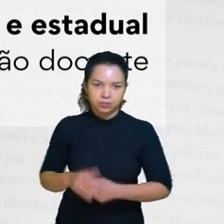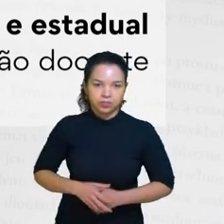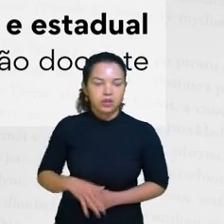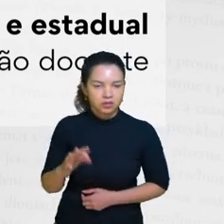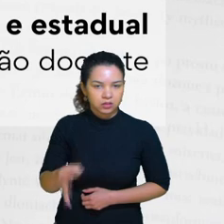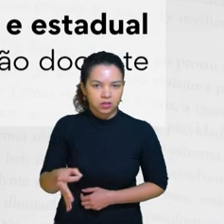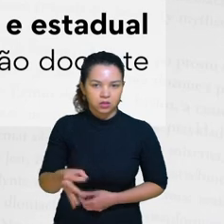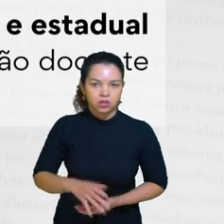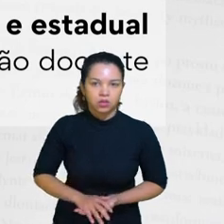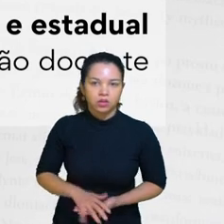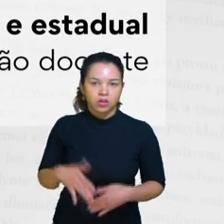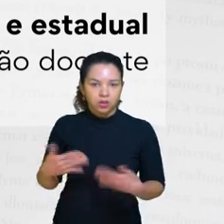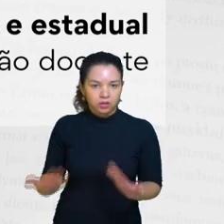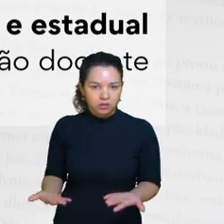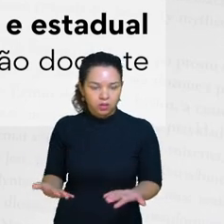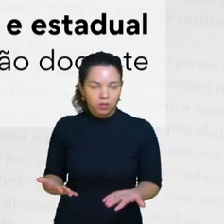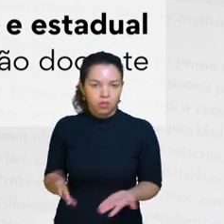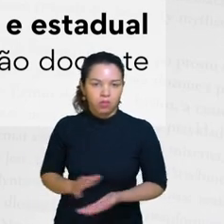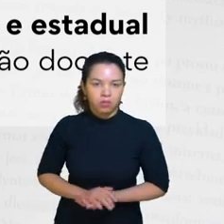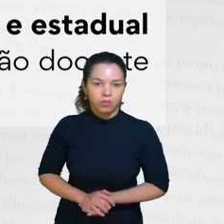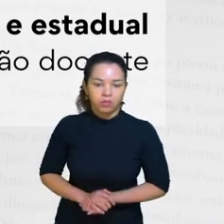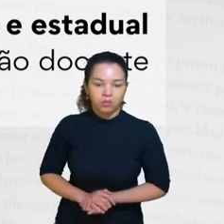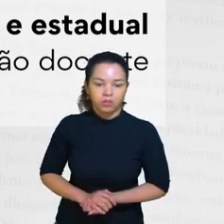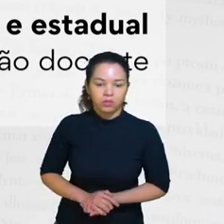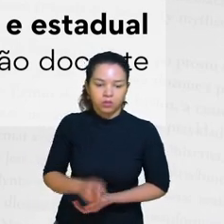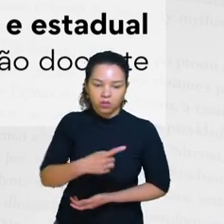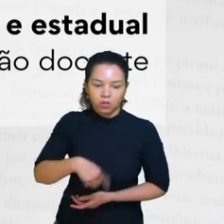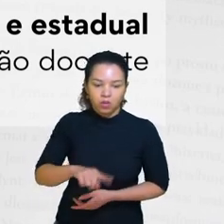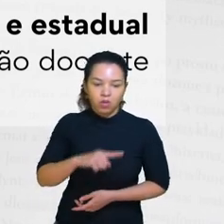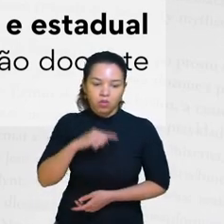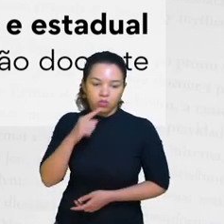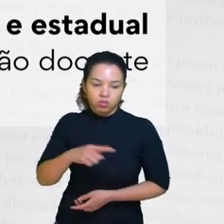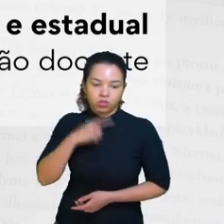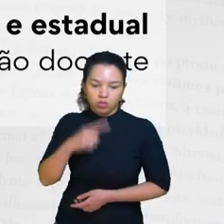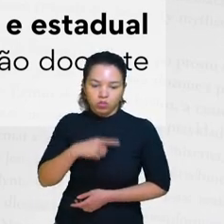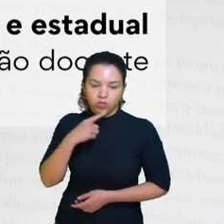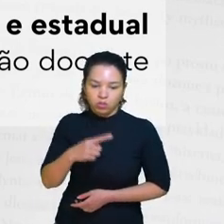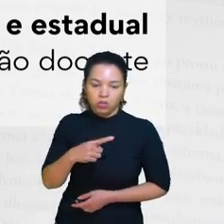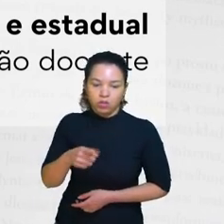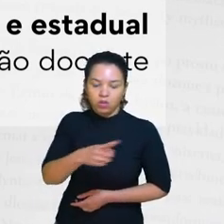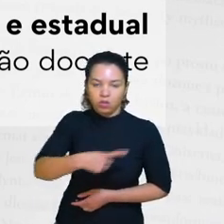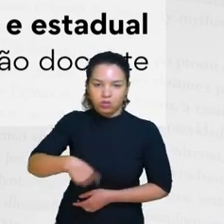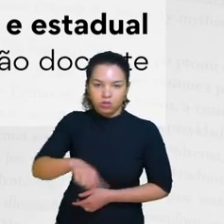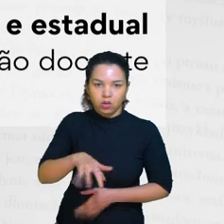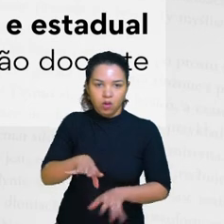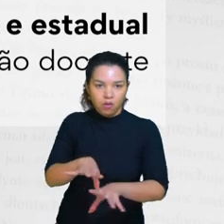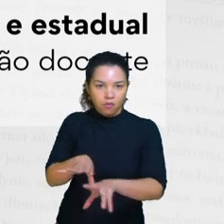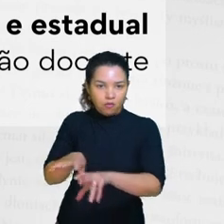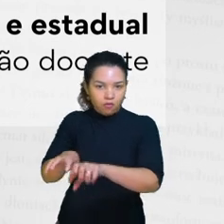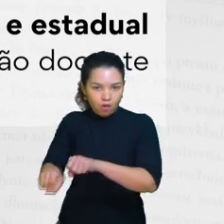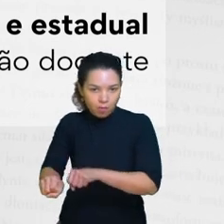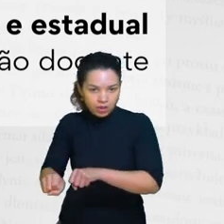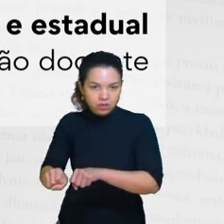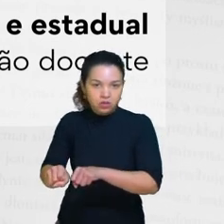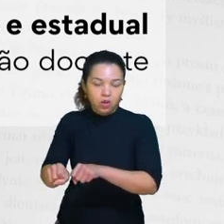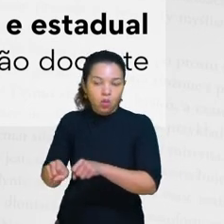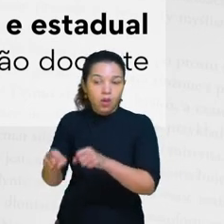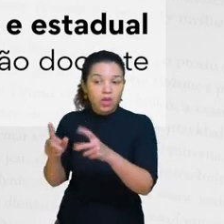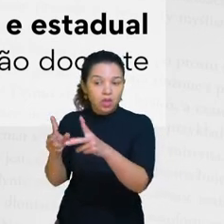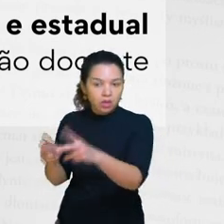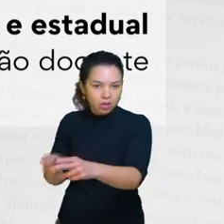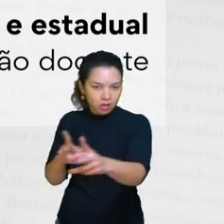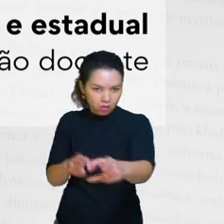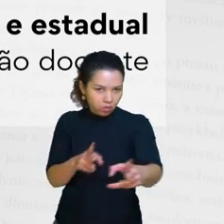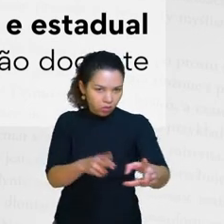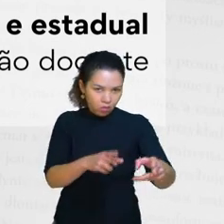veja obviamente não é possível levar a mesma formação a todos quando eu falo